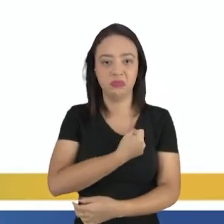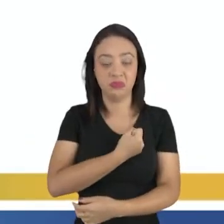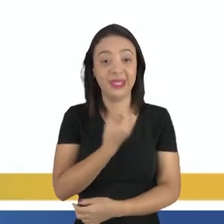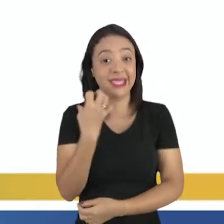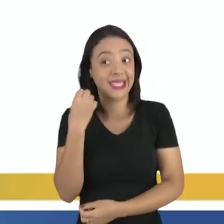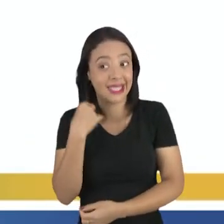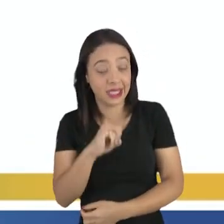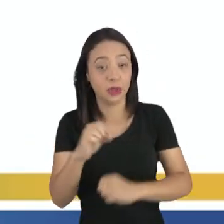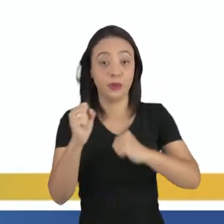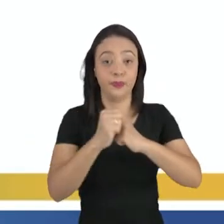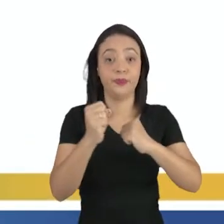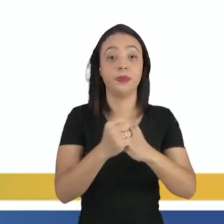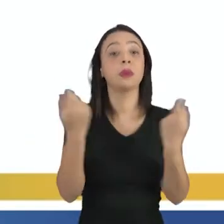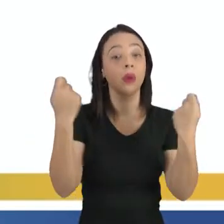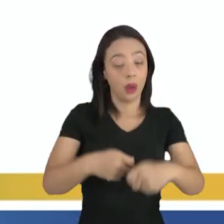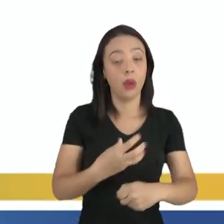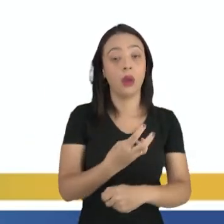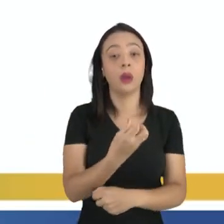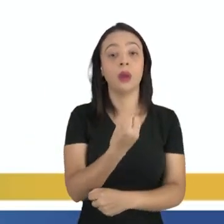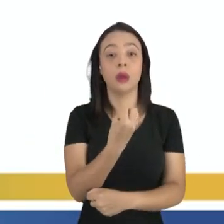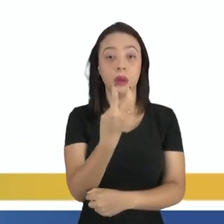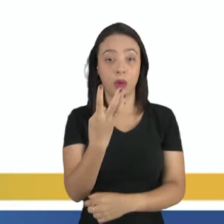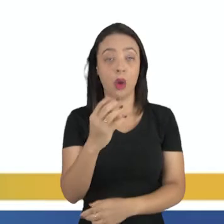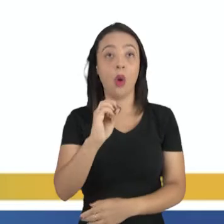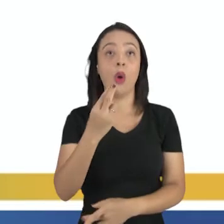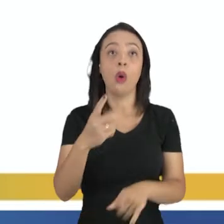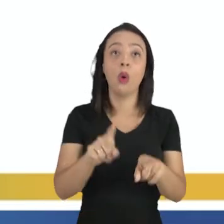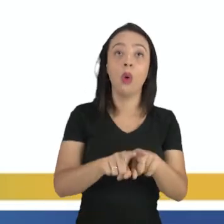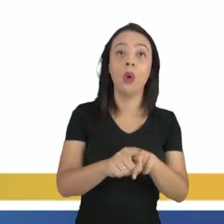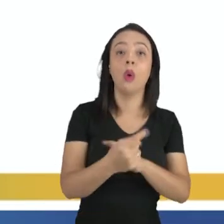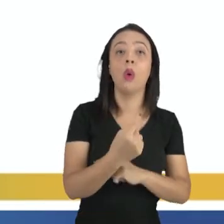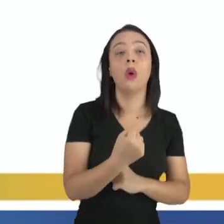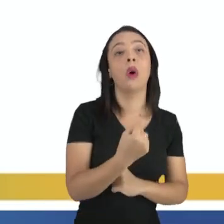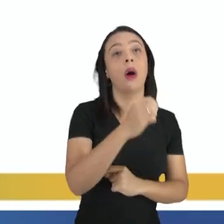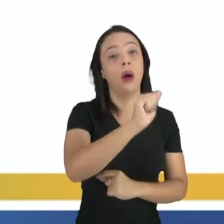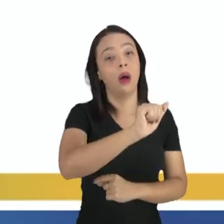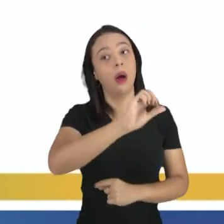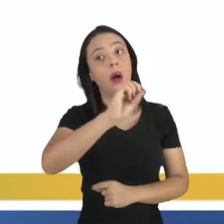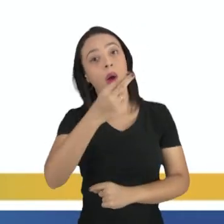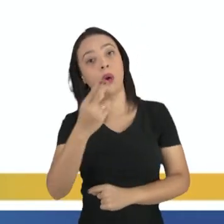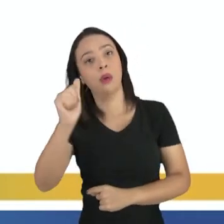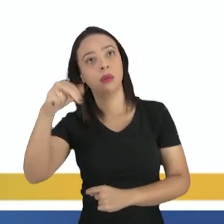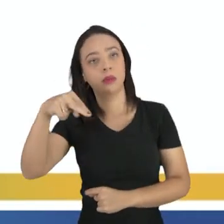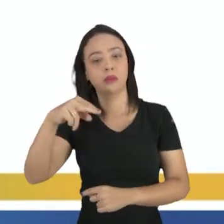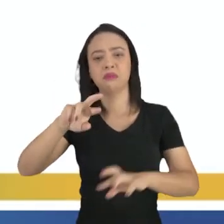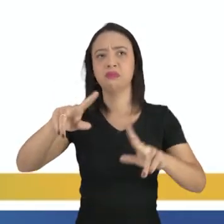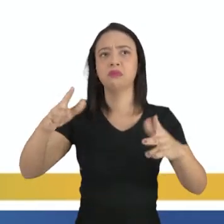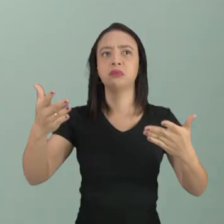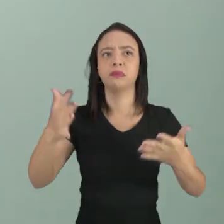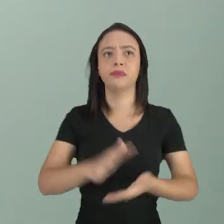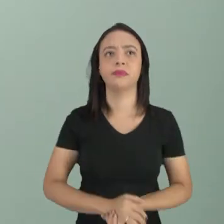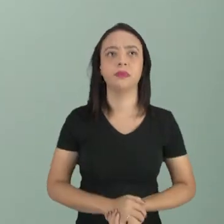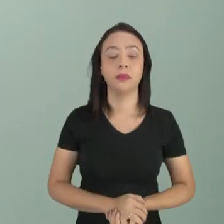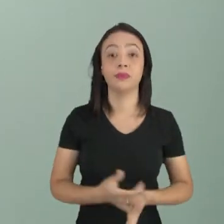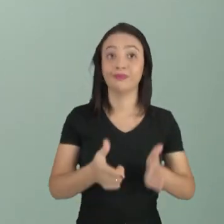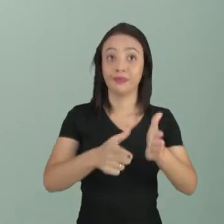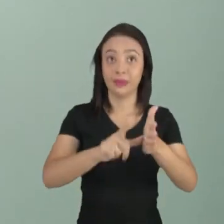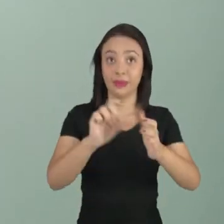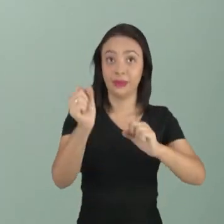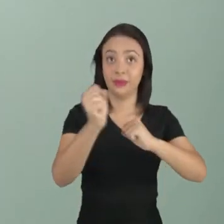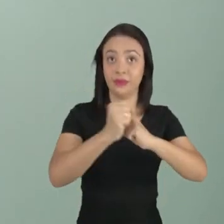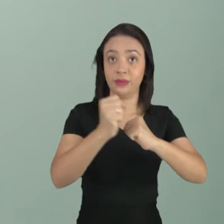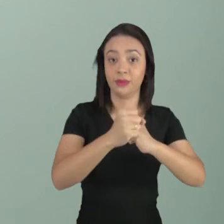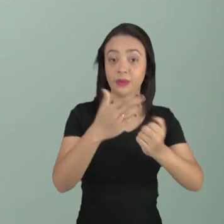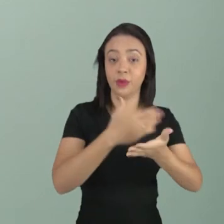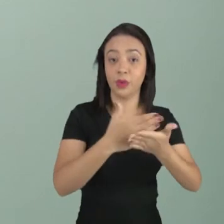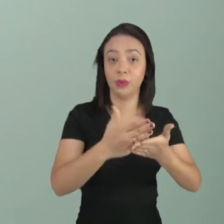contável, ou para falar sobre um ou uma no singular, a gente usa o a ou n. Qual é a diferença? É que antes de substantivos que